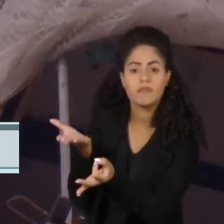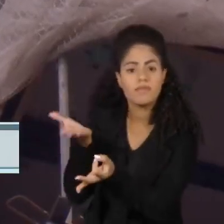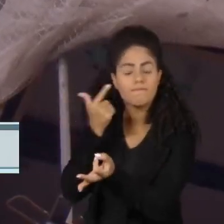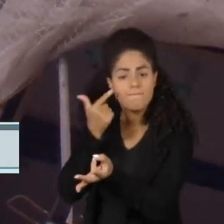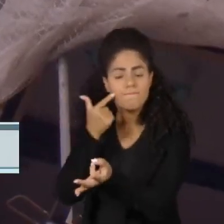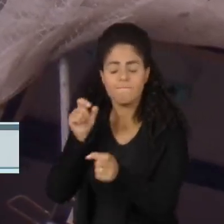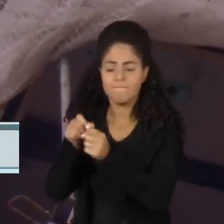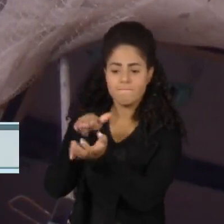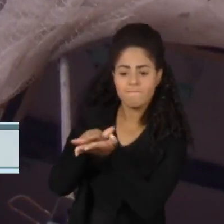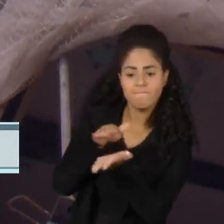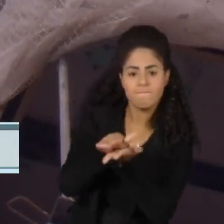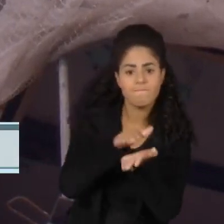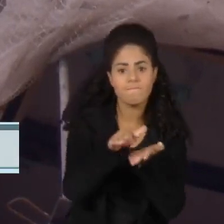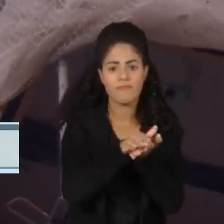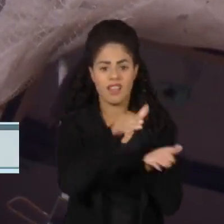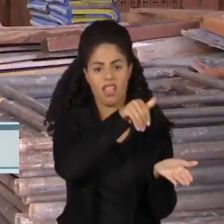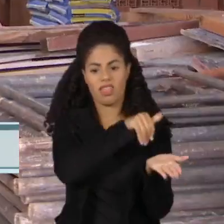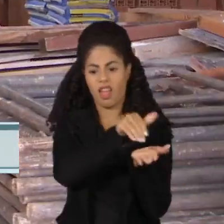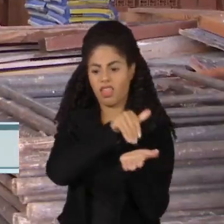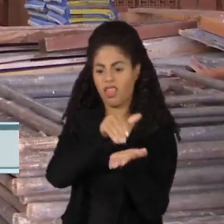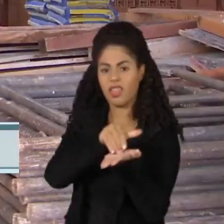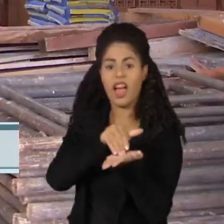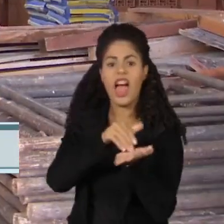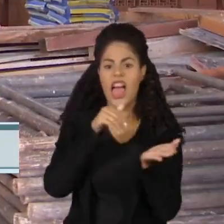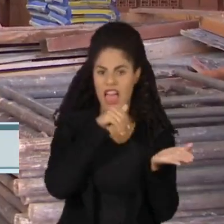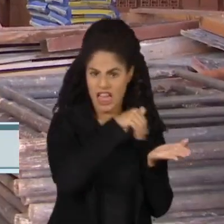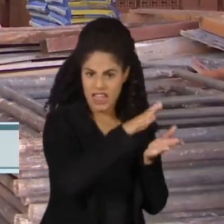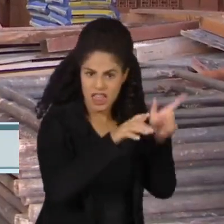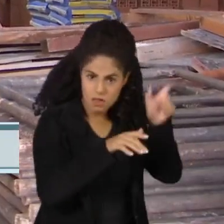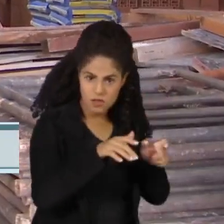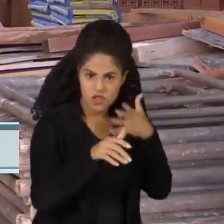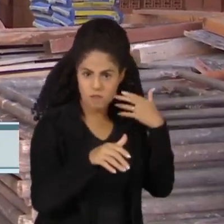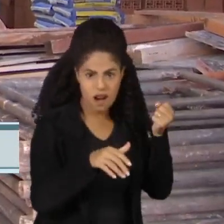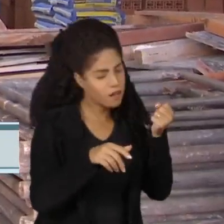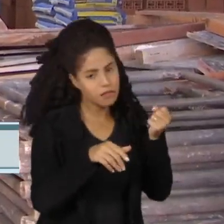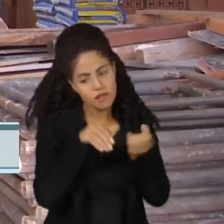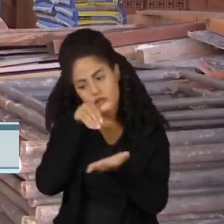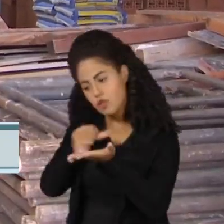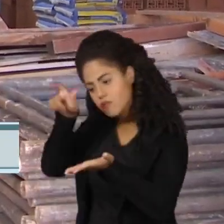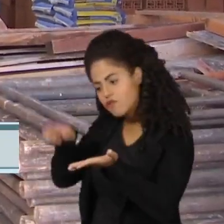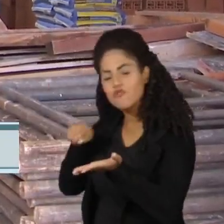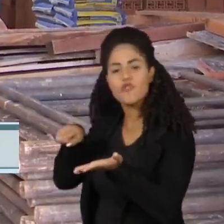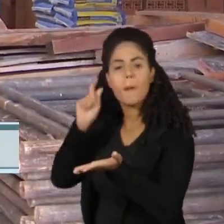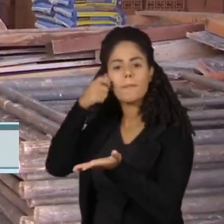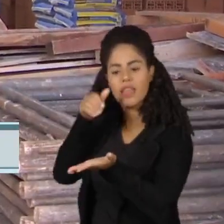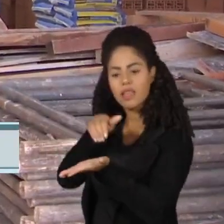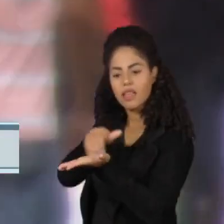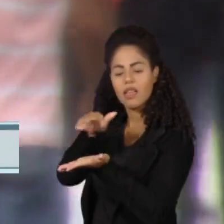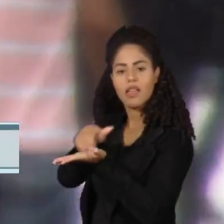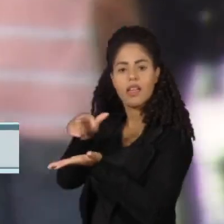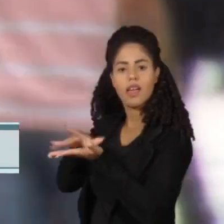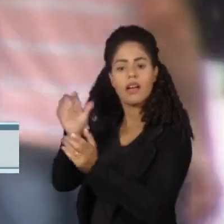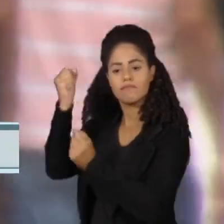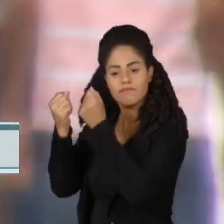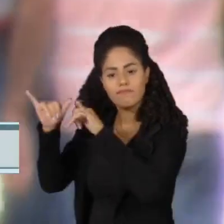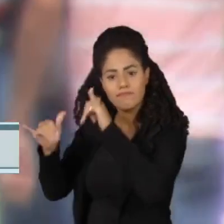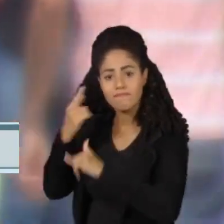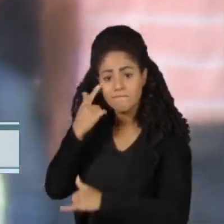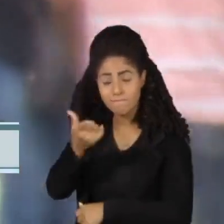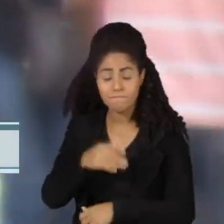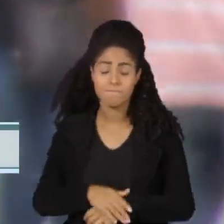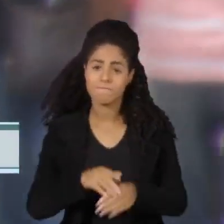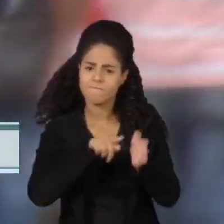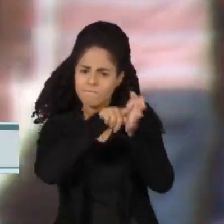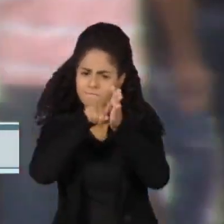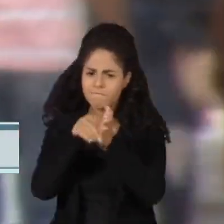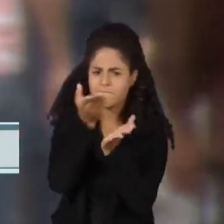você vai acabar, né, demitindo as pessoas que estão ali na ponta, digamos assim, né, no chão de fábrica. O estudo também apontou